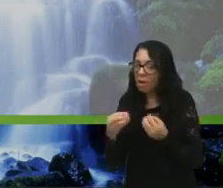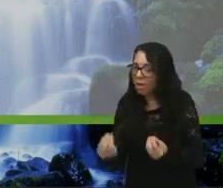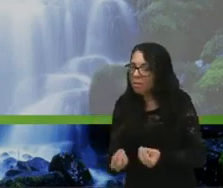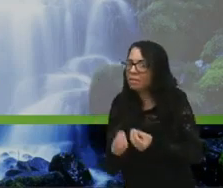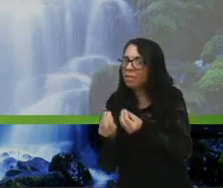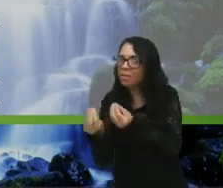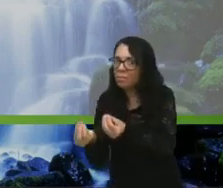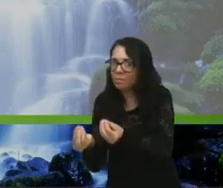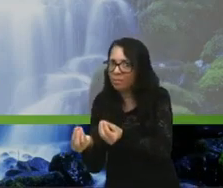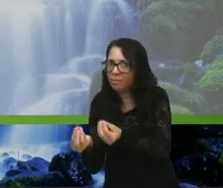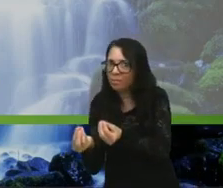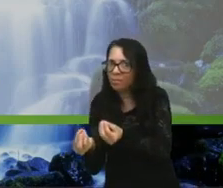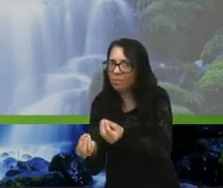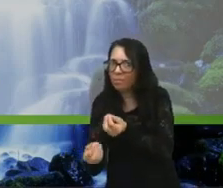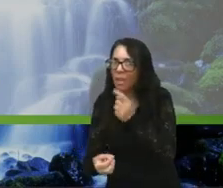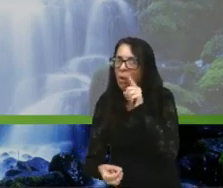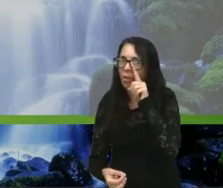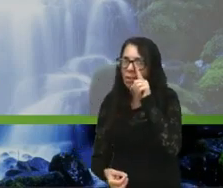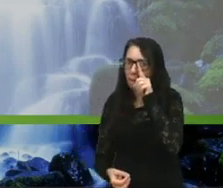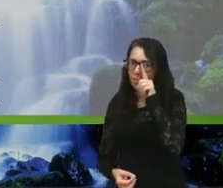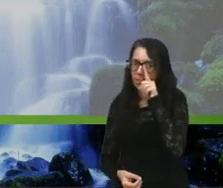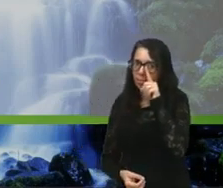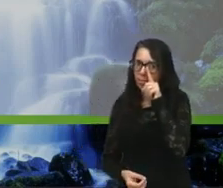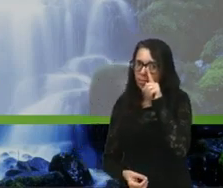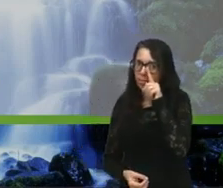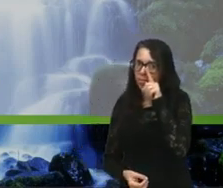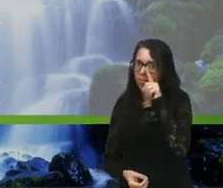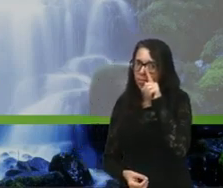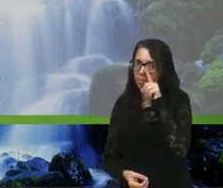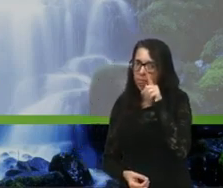Peça o Espírito Santo sobre a